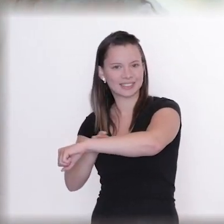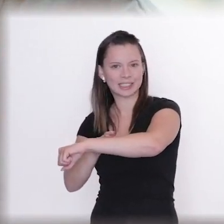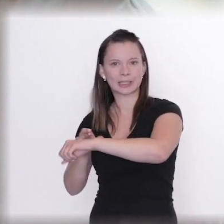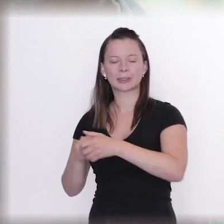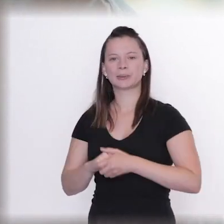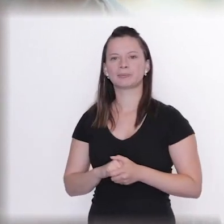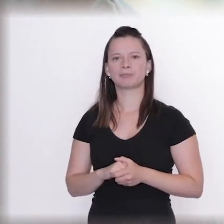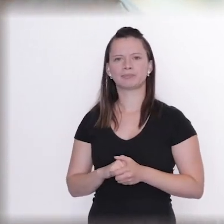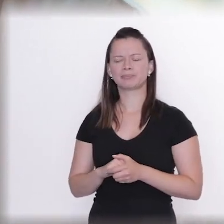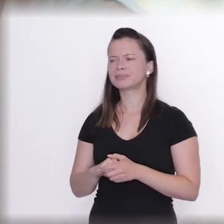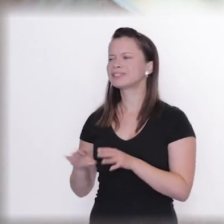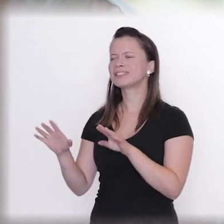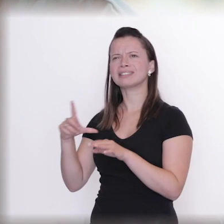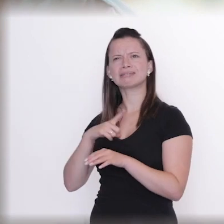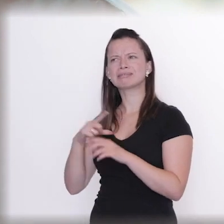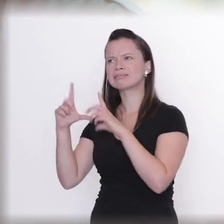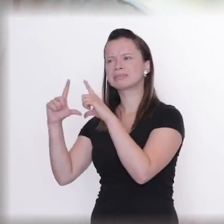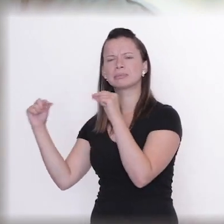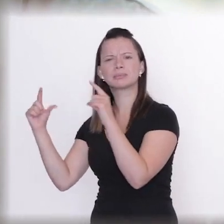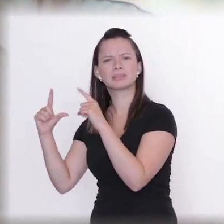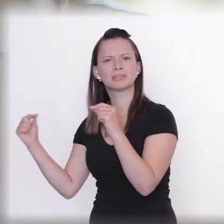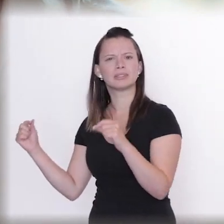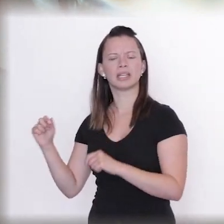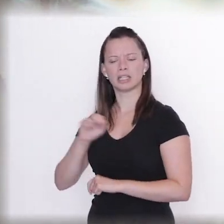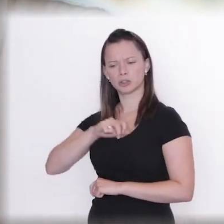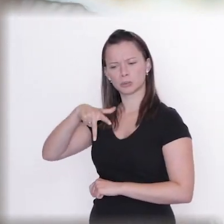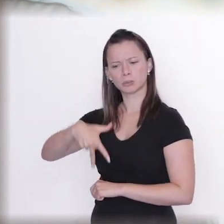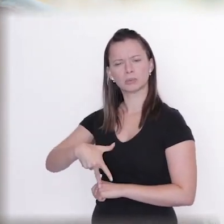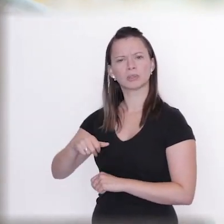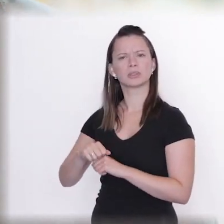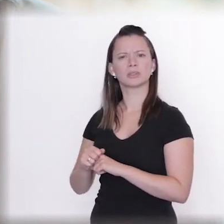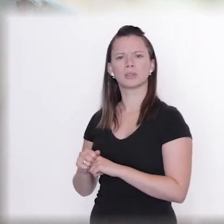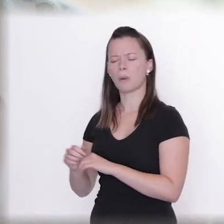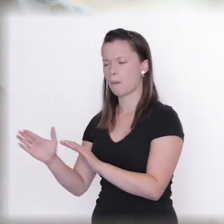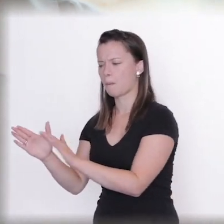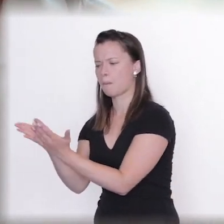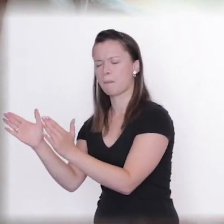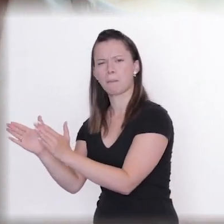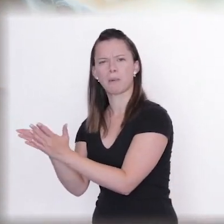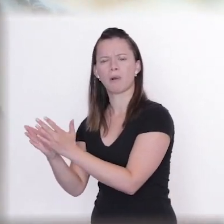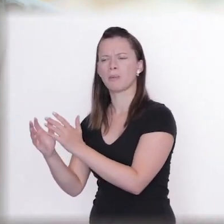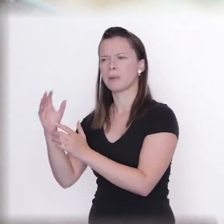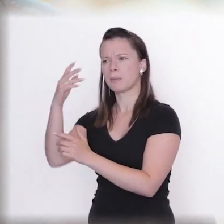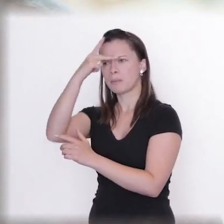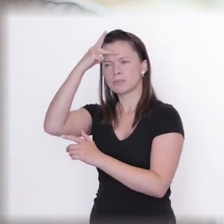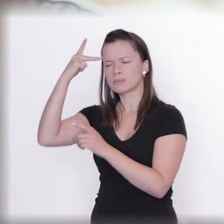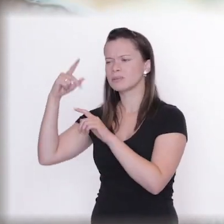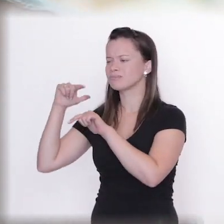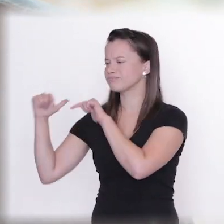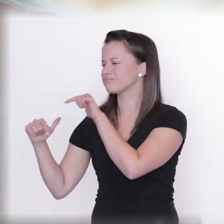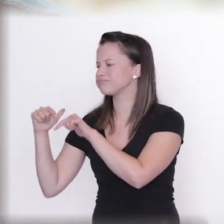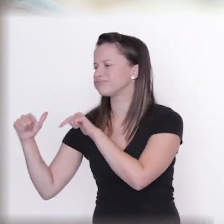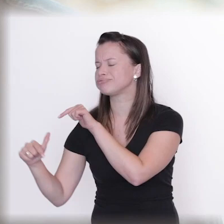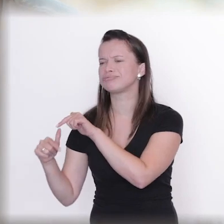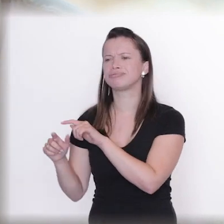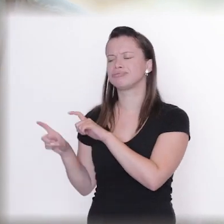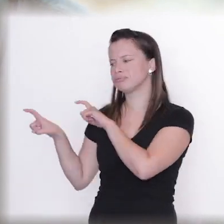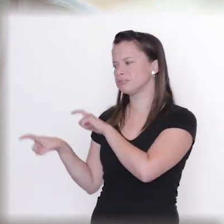Você tinha japonês, tinha espanhol, tinha português, tinha branco pobre, trabalhador, vindo dos interiores de São Paulo, tinha